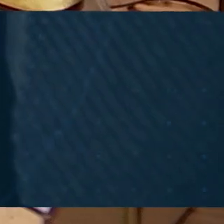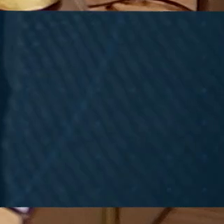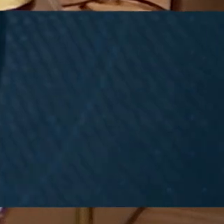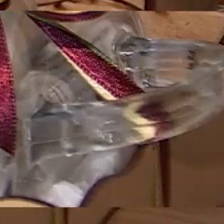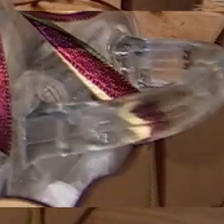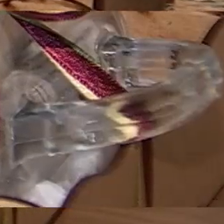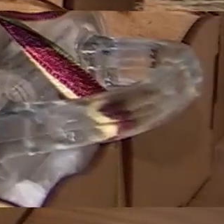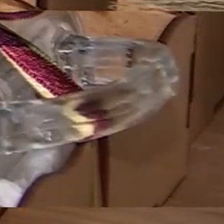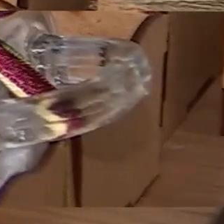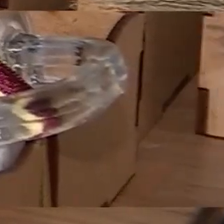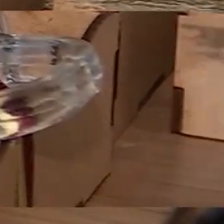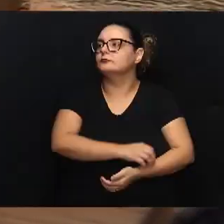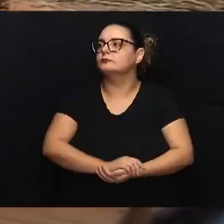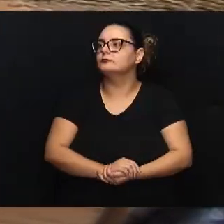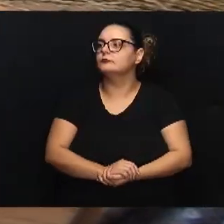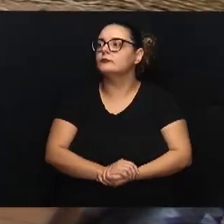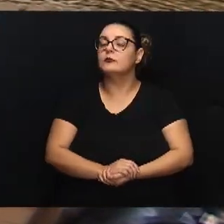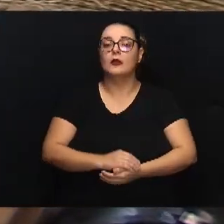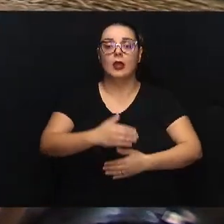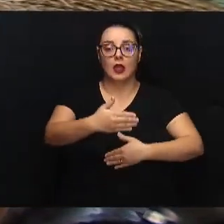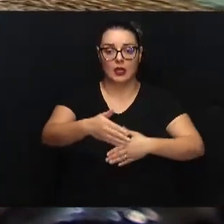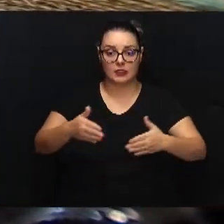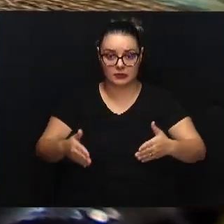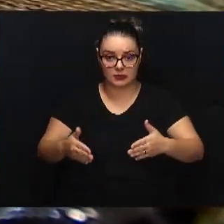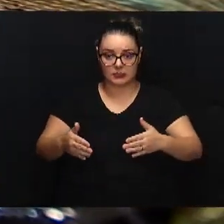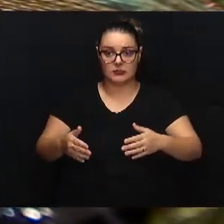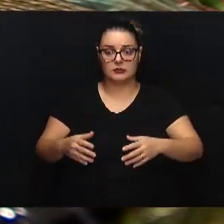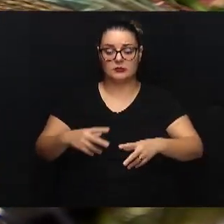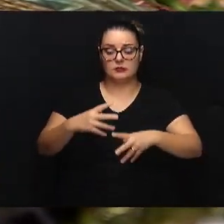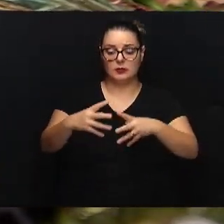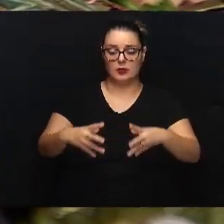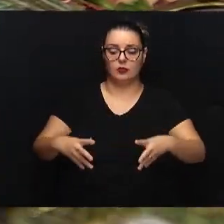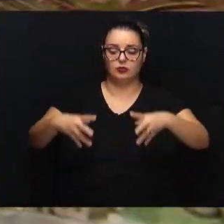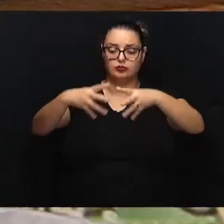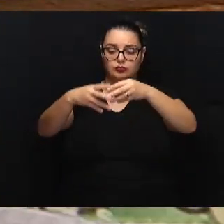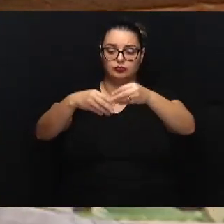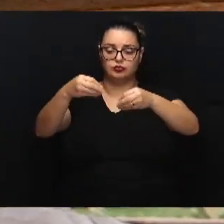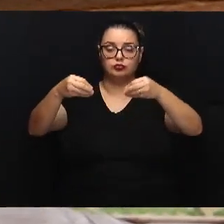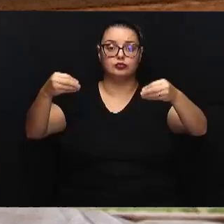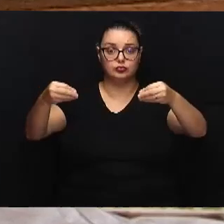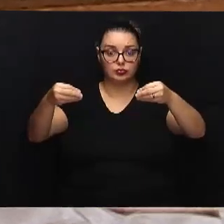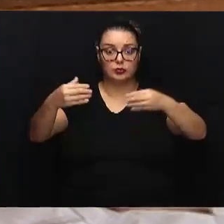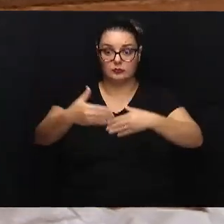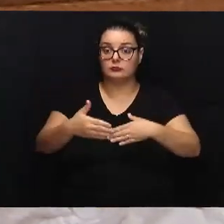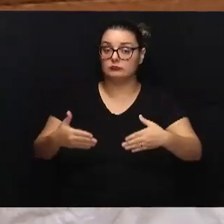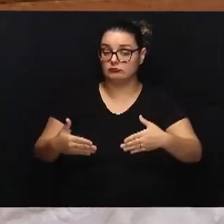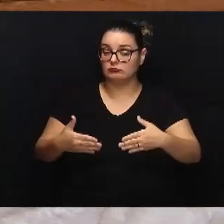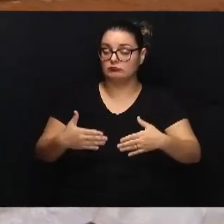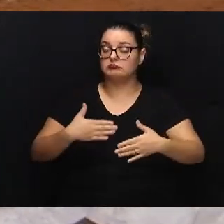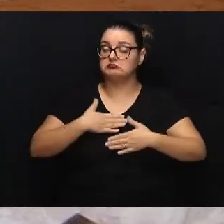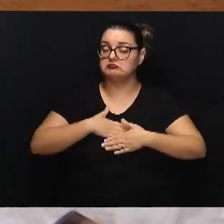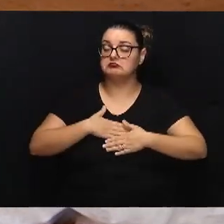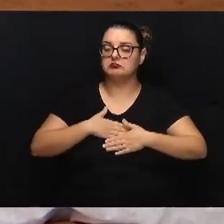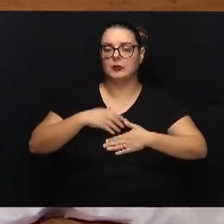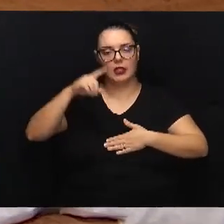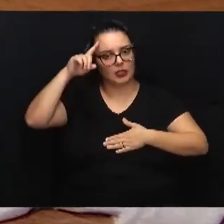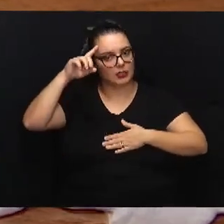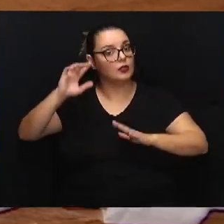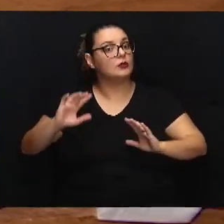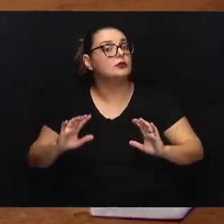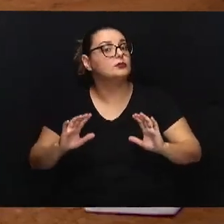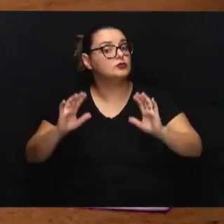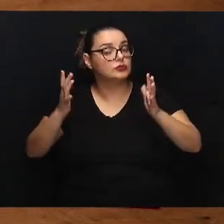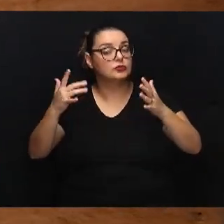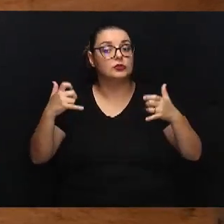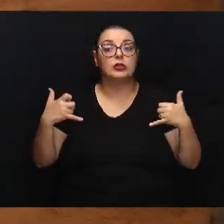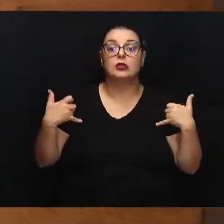As cestas e caixas com produtos que fazem o gosto são apostas certas em datas festivas, aniversários